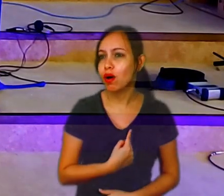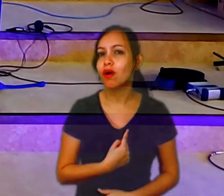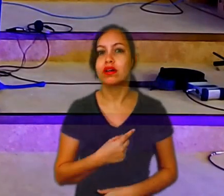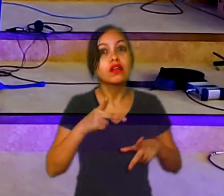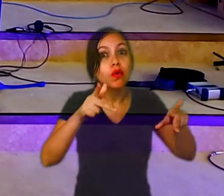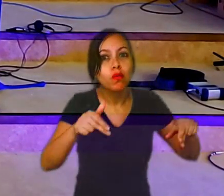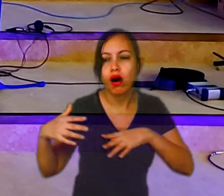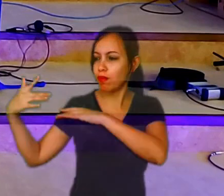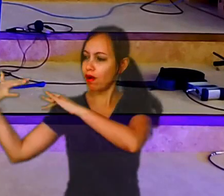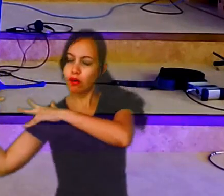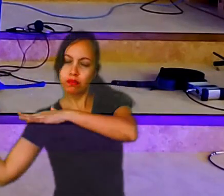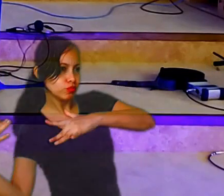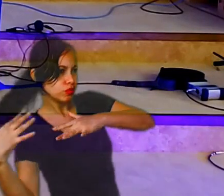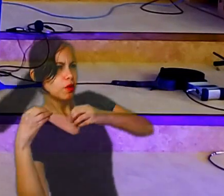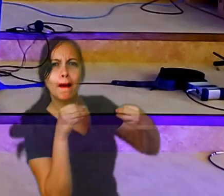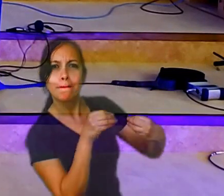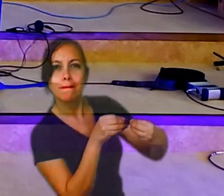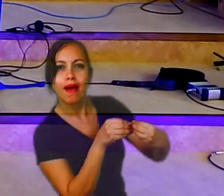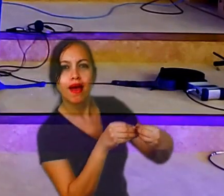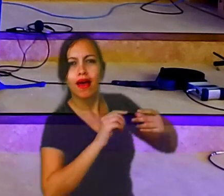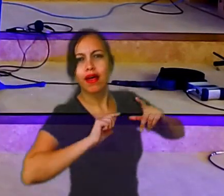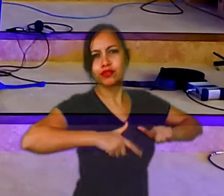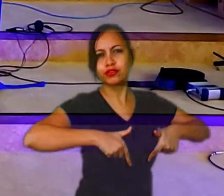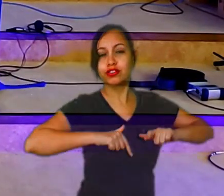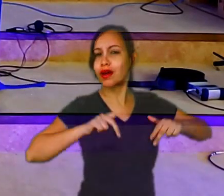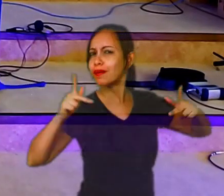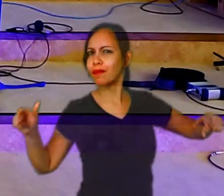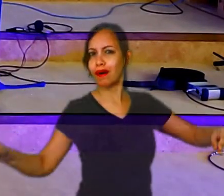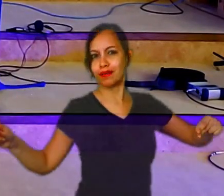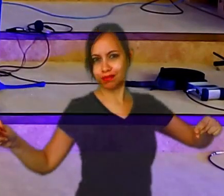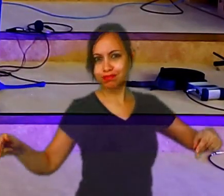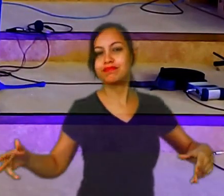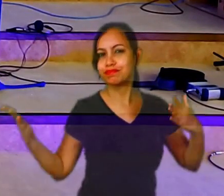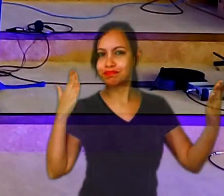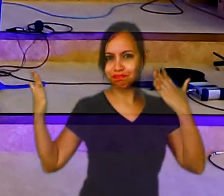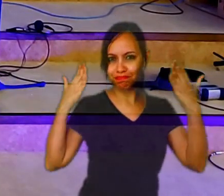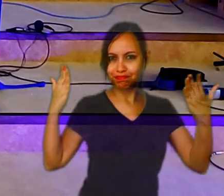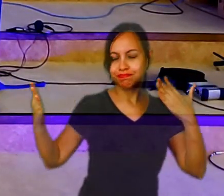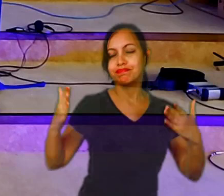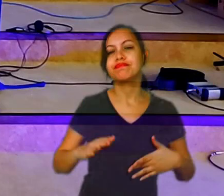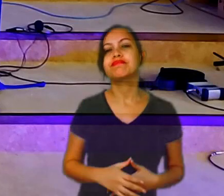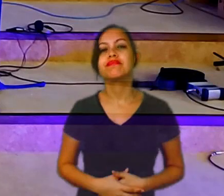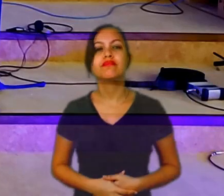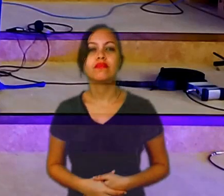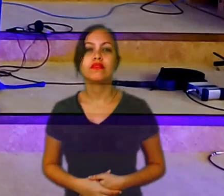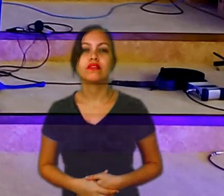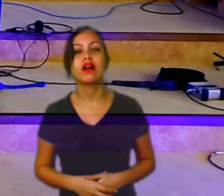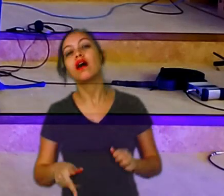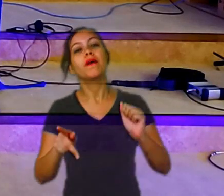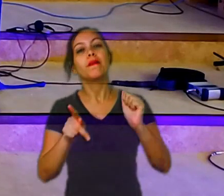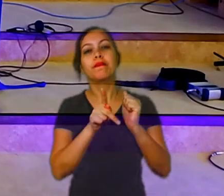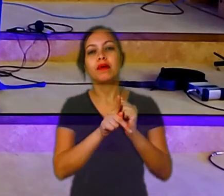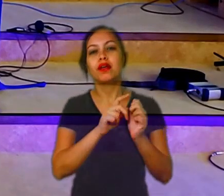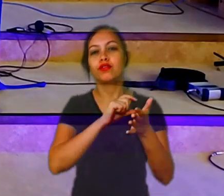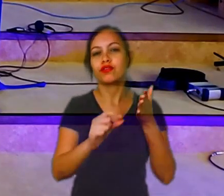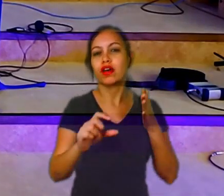aquela multidão estava bem perto de Israel, bem próximo de Judá. Mas veja o que o apóstolo Pedro diz no versículo